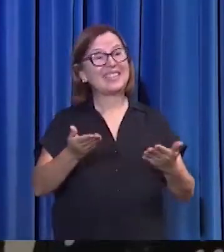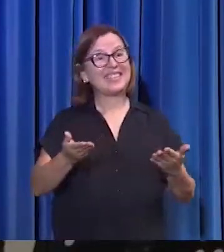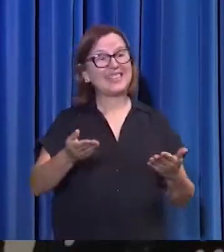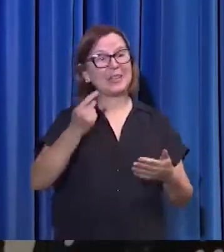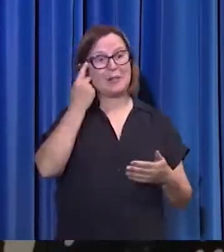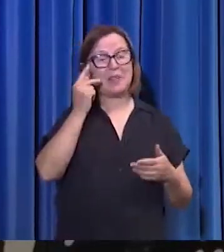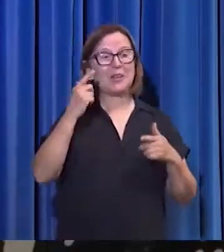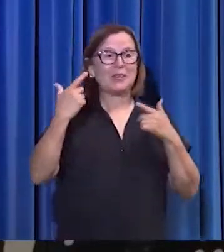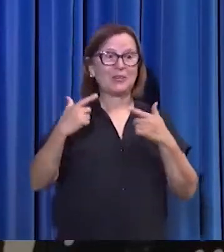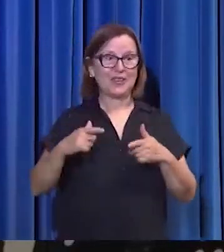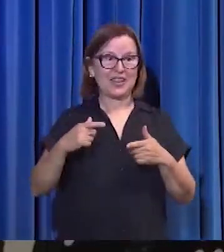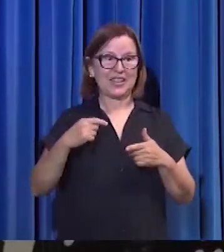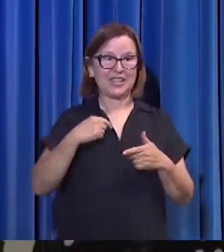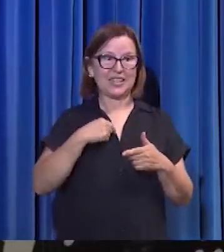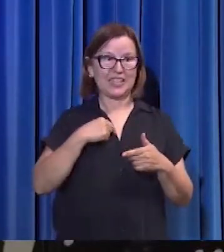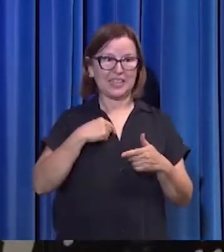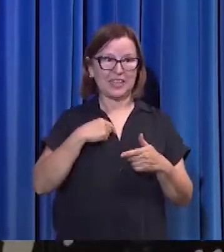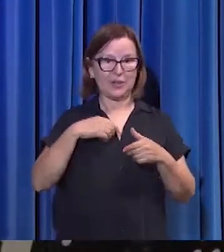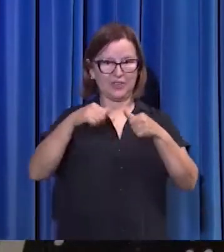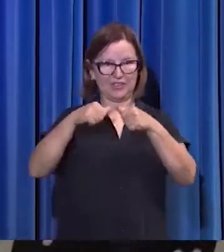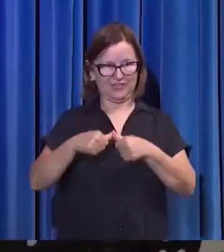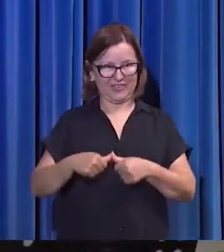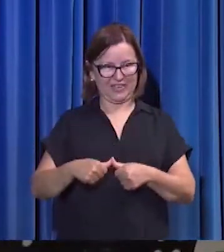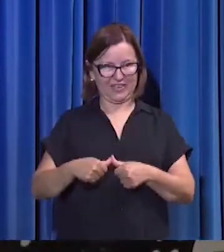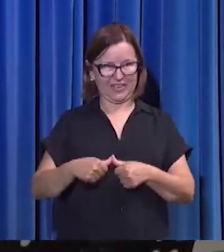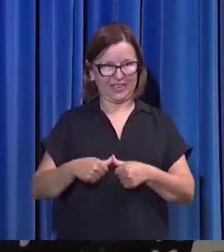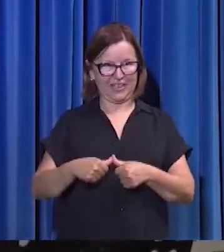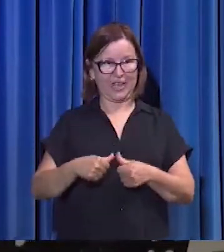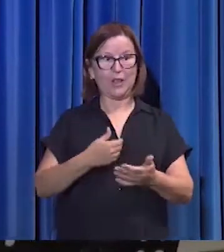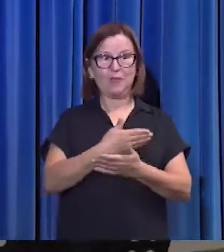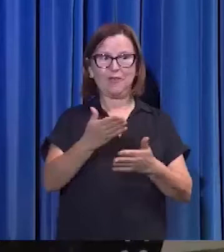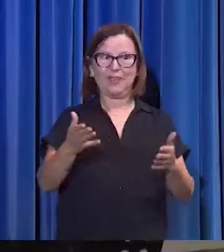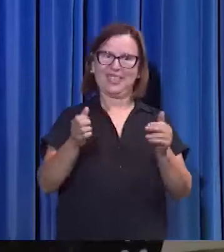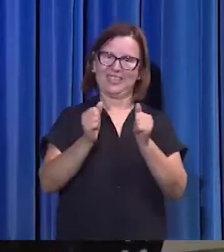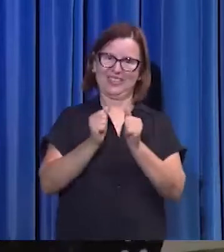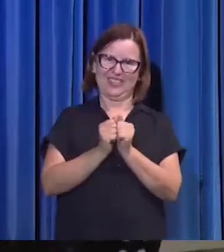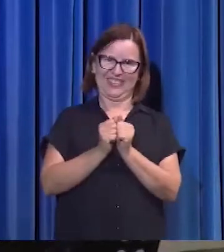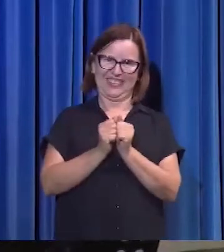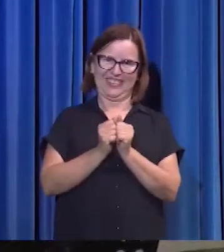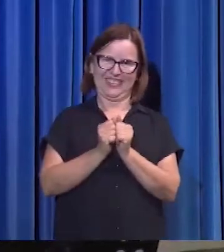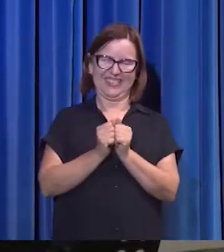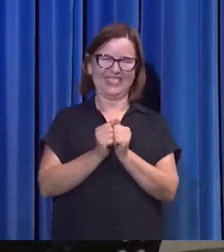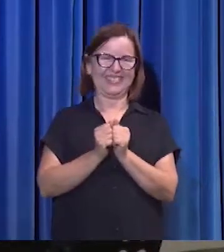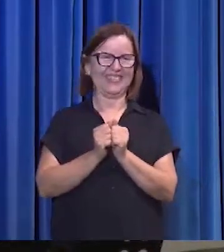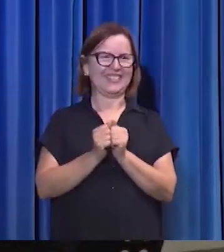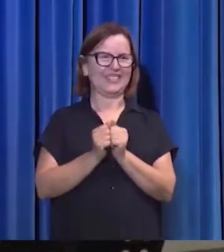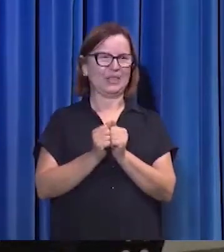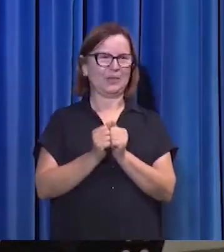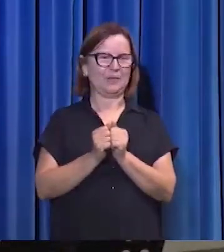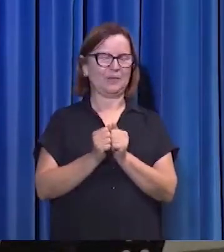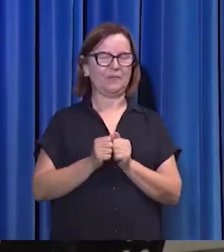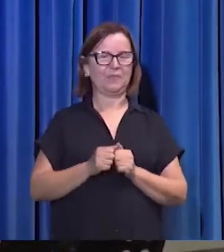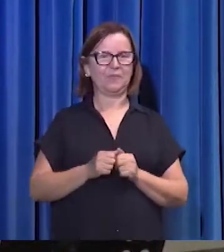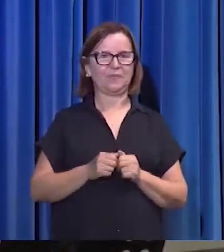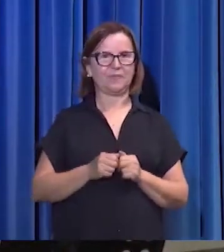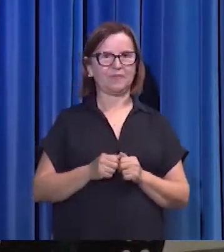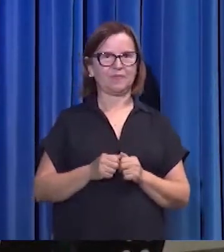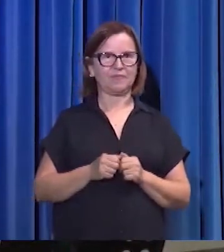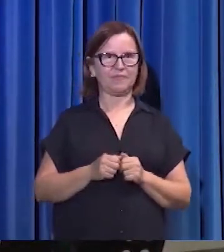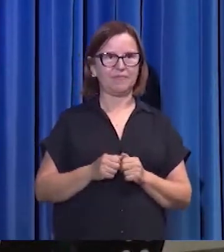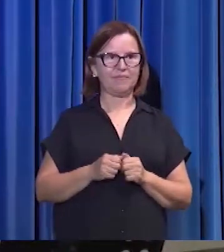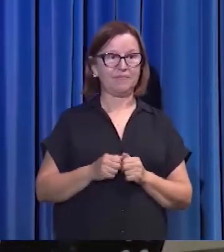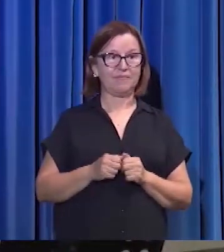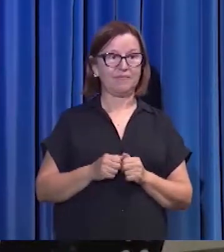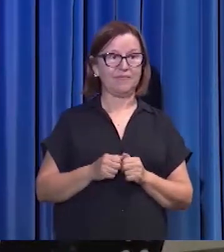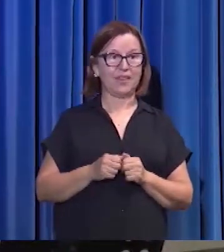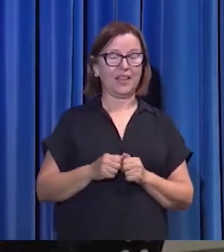que onde eu estiver, vocês estejam também. Aqui está a sua